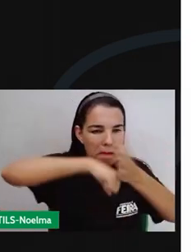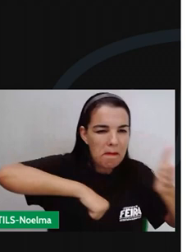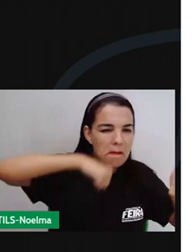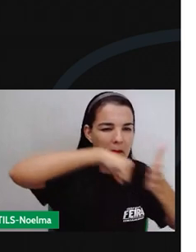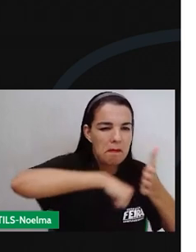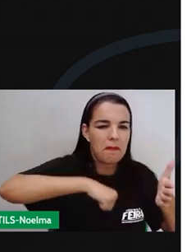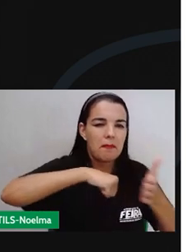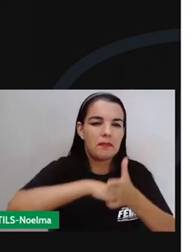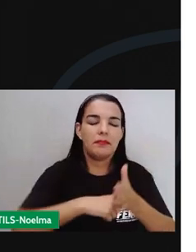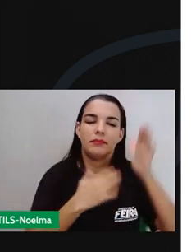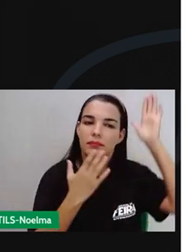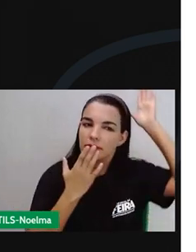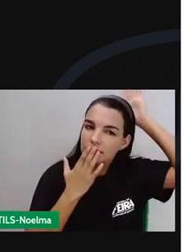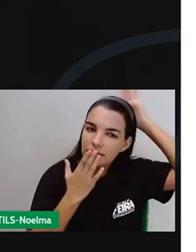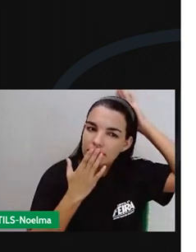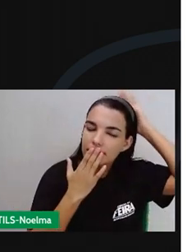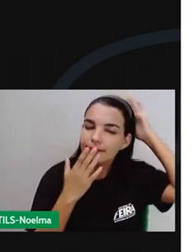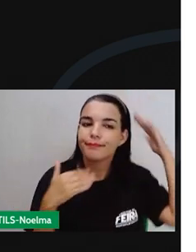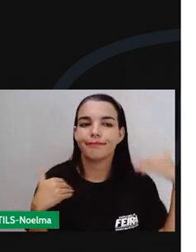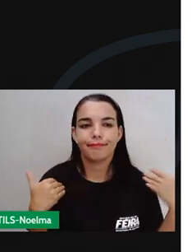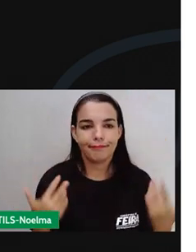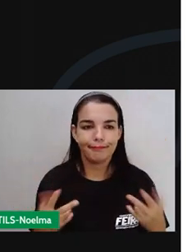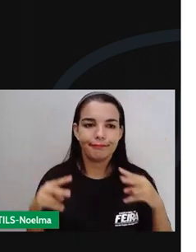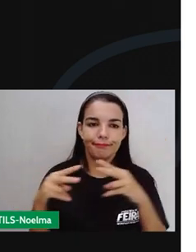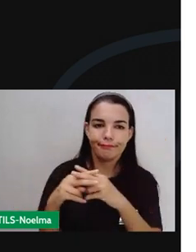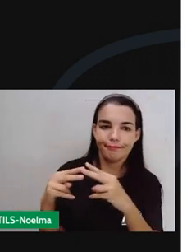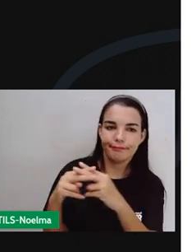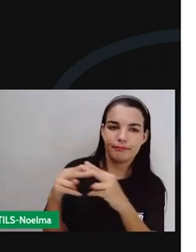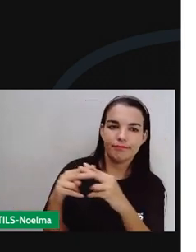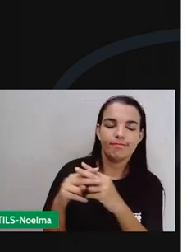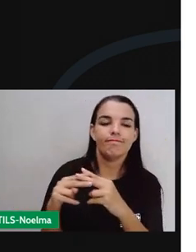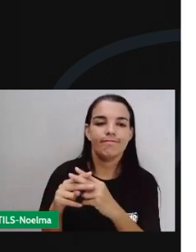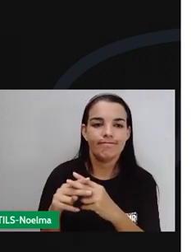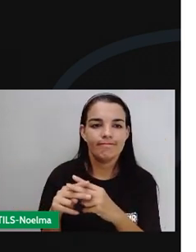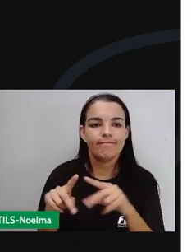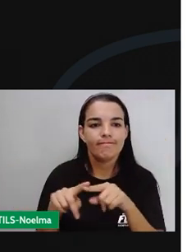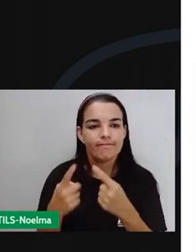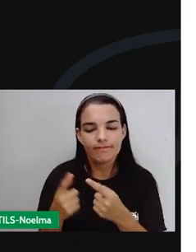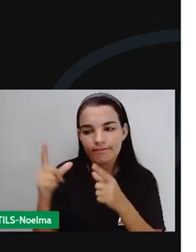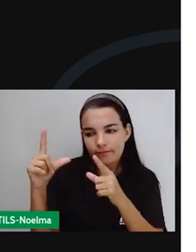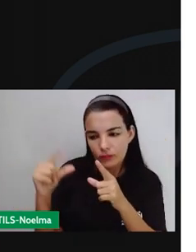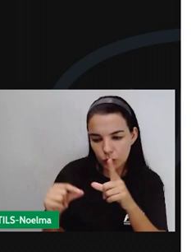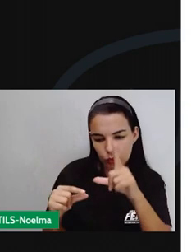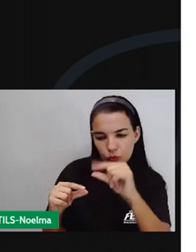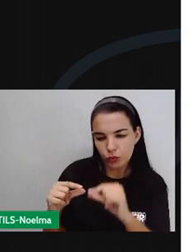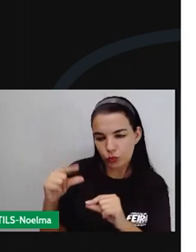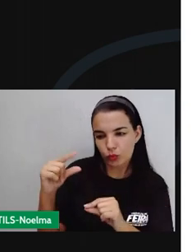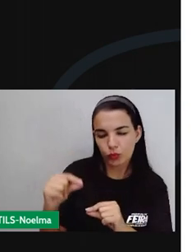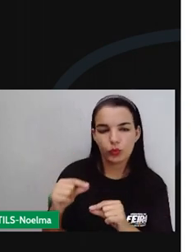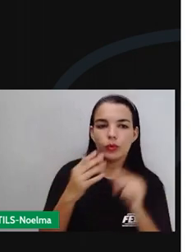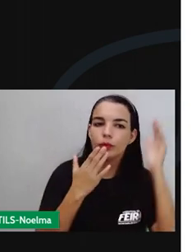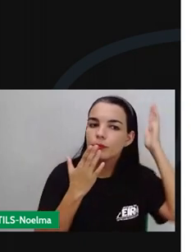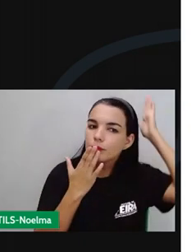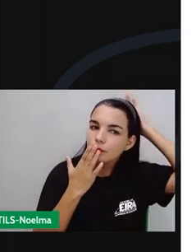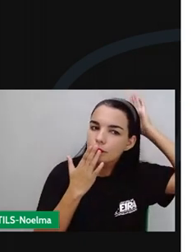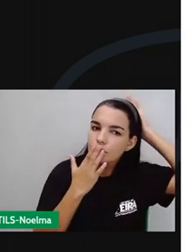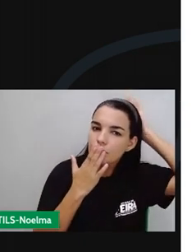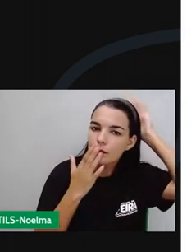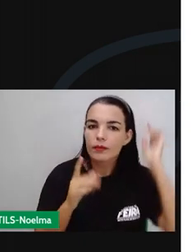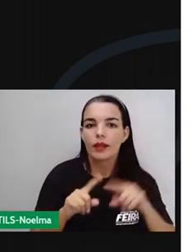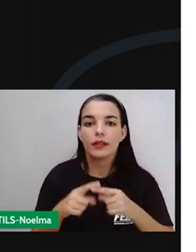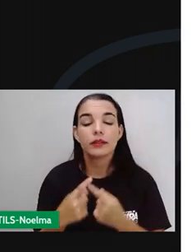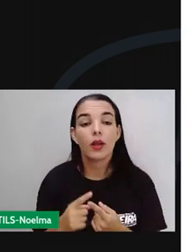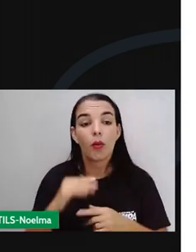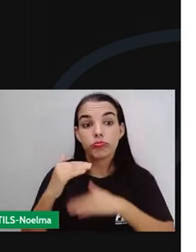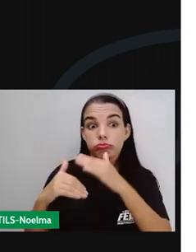território. Como eu falei, com o passar dos anos, a população dos indígenas acabou reduzindo drasticamente. Com o